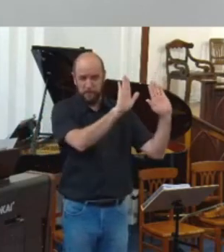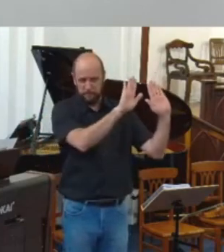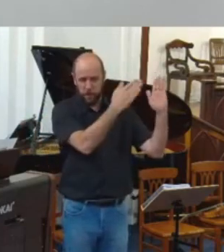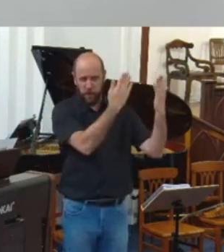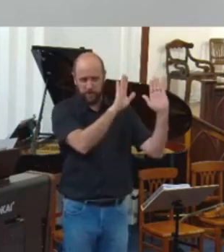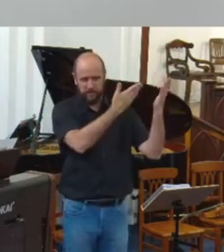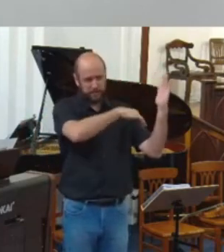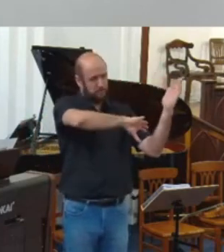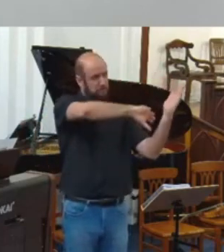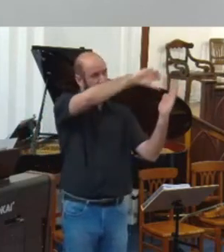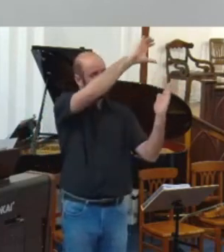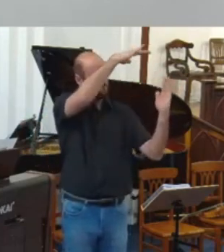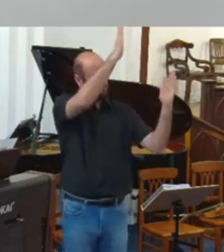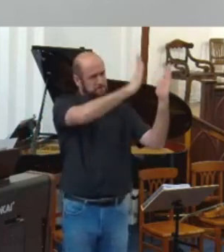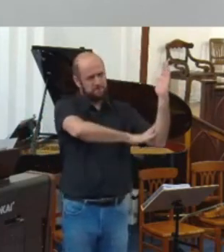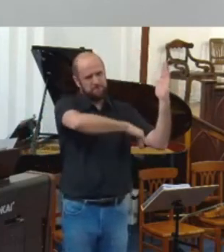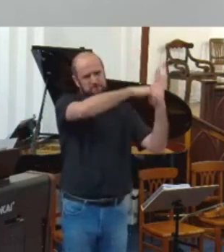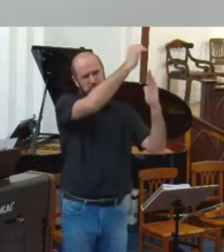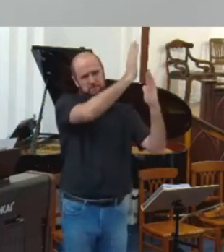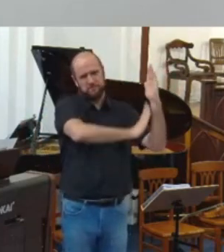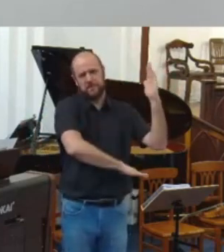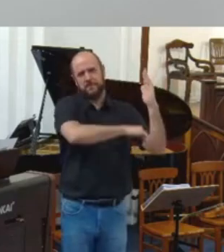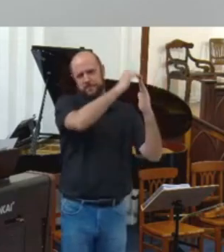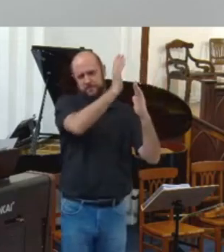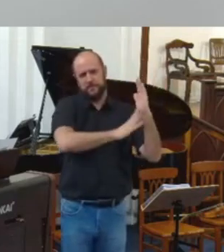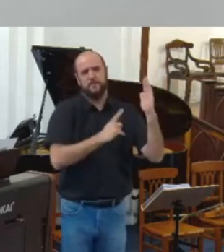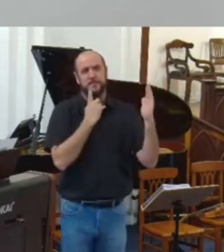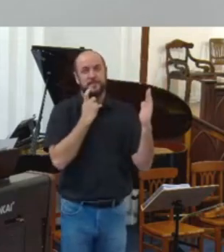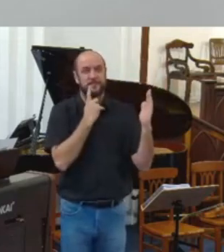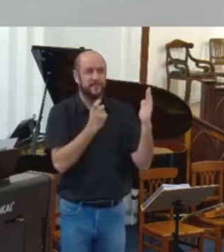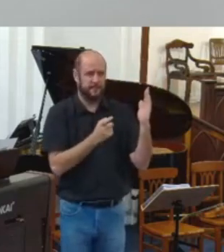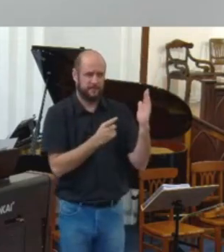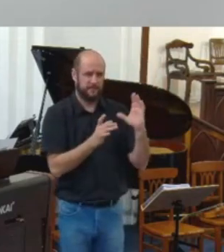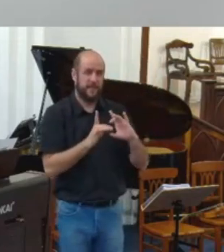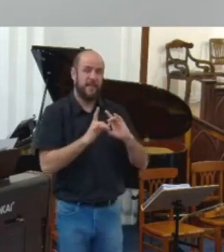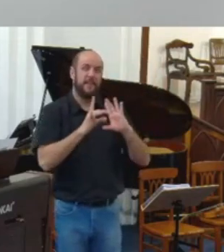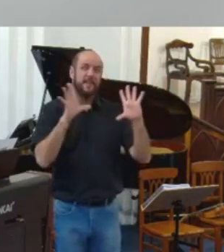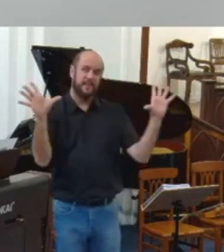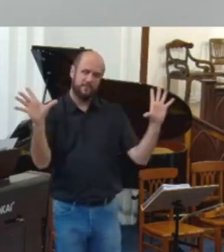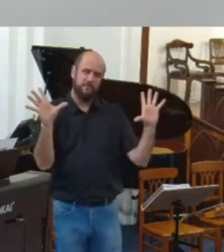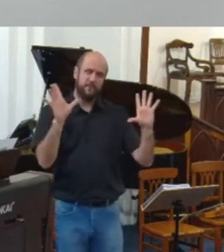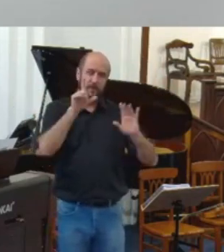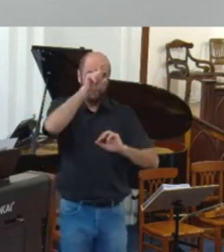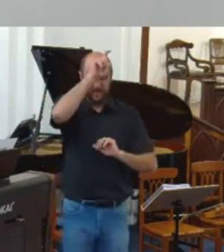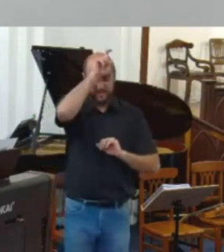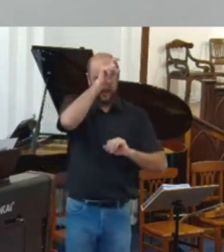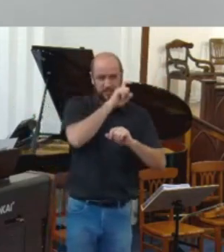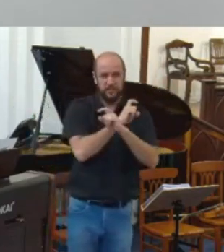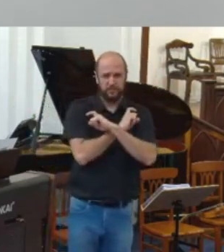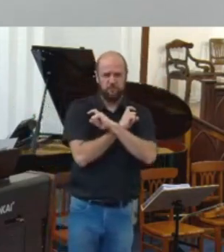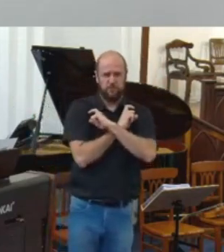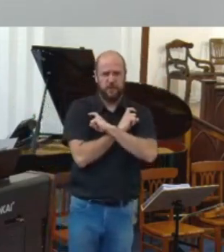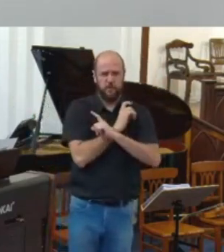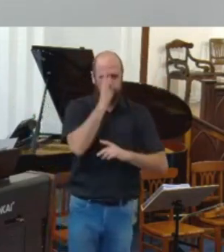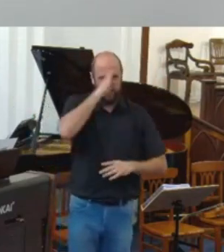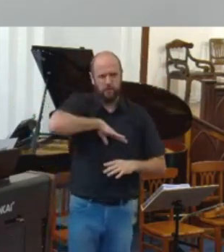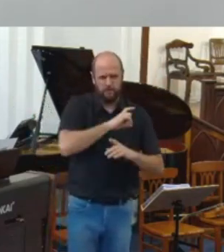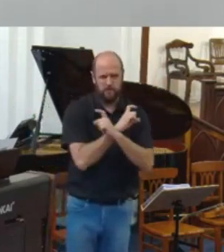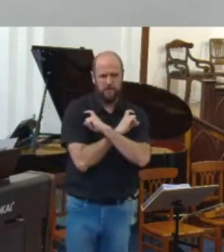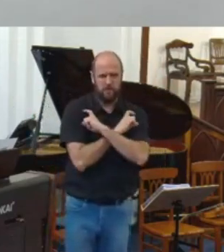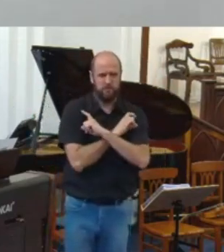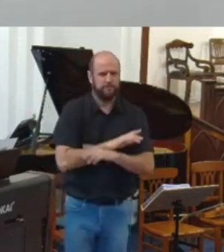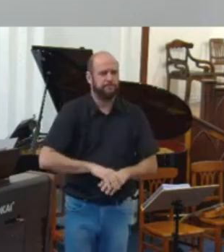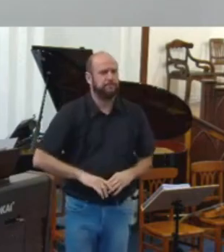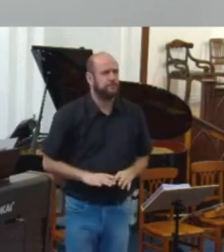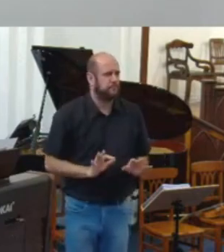porta das casas das pessoas que tinham sido libertas do Egito, libertas do poder de Faraó, um tirano muito